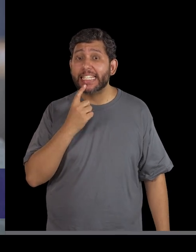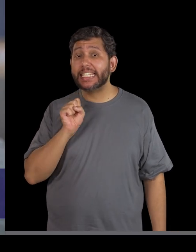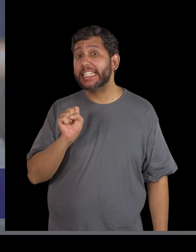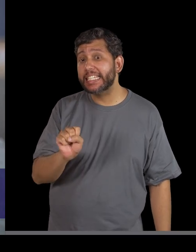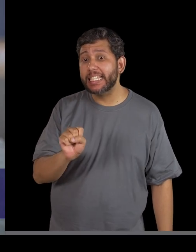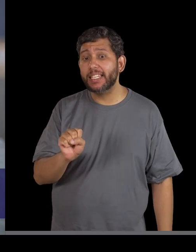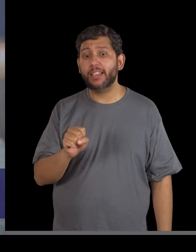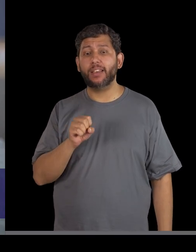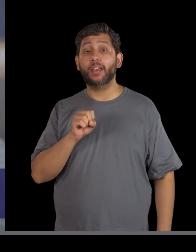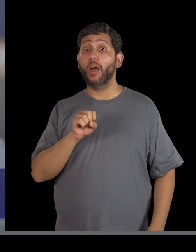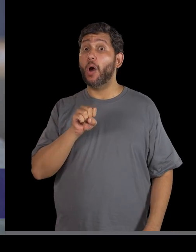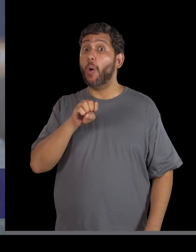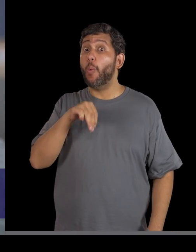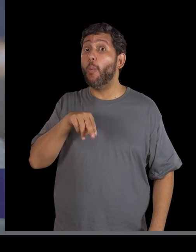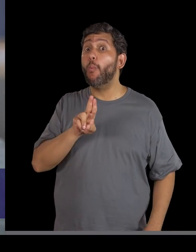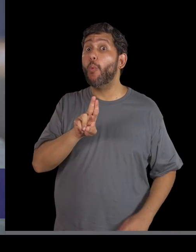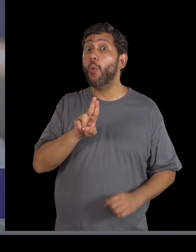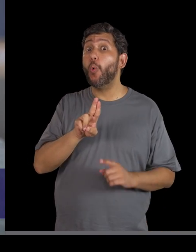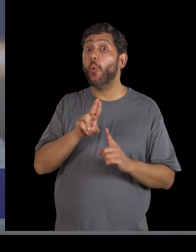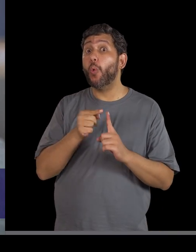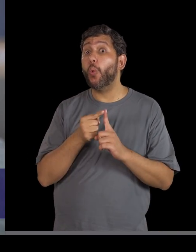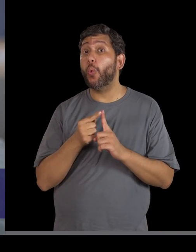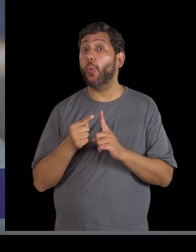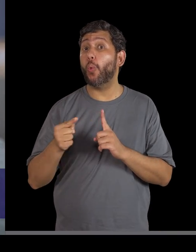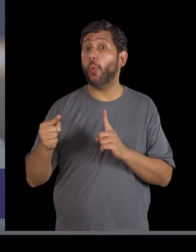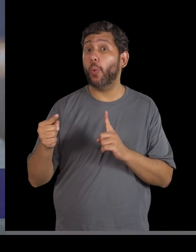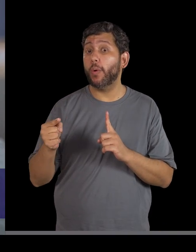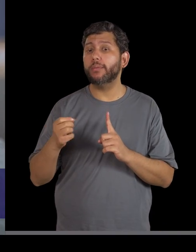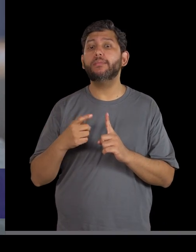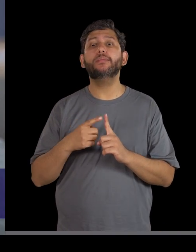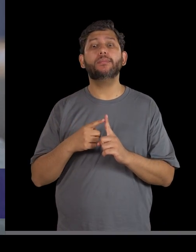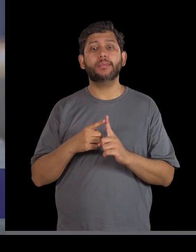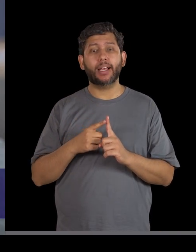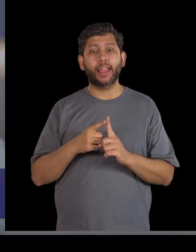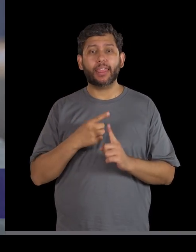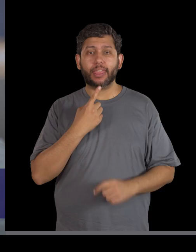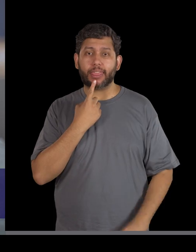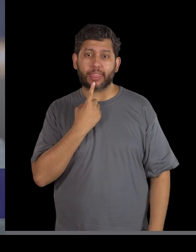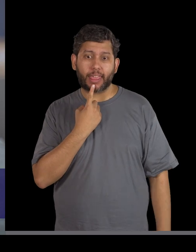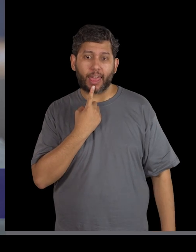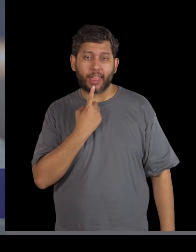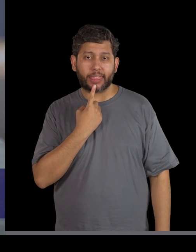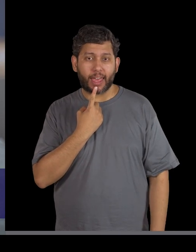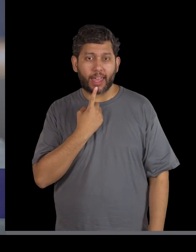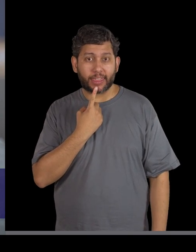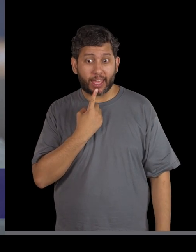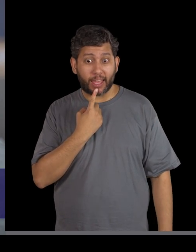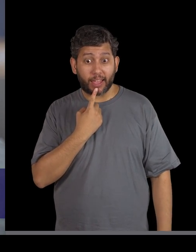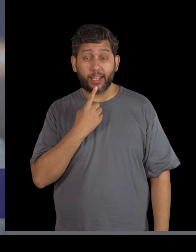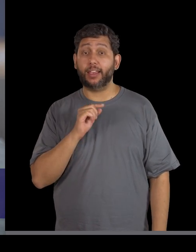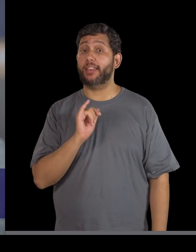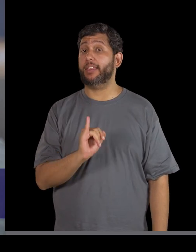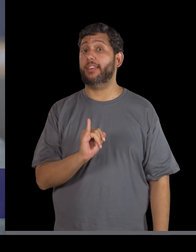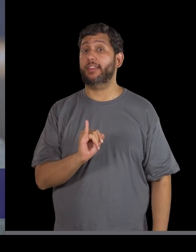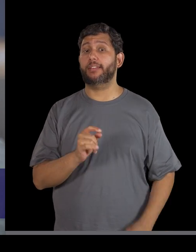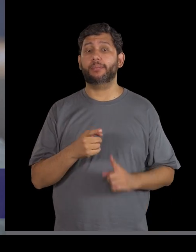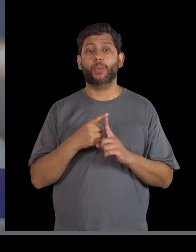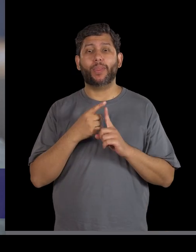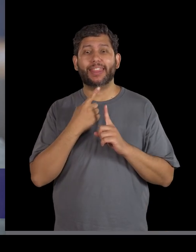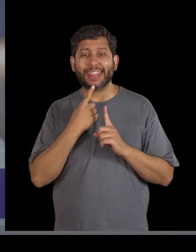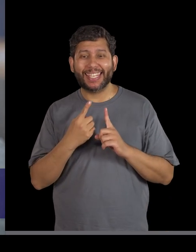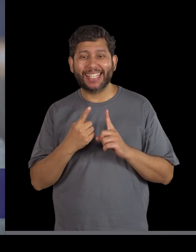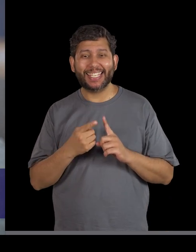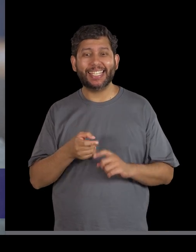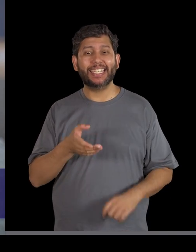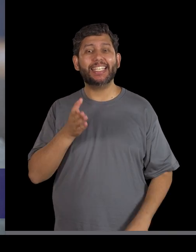o mu, que é um U longo, tem os 2 pontinhos ali. O som de the e um I no